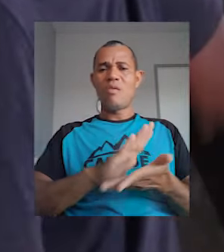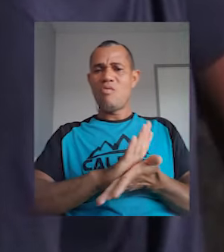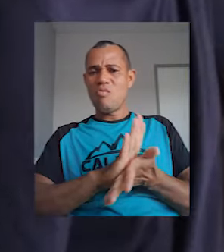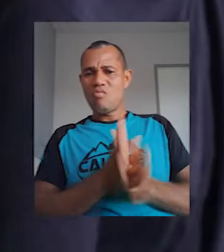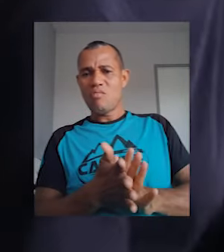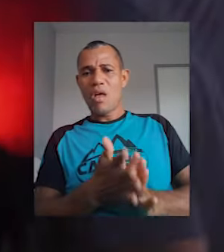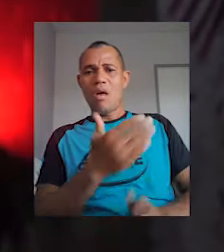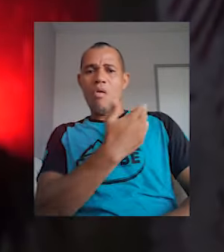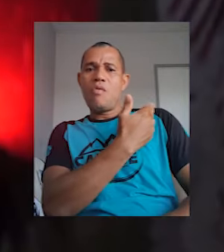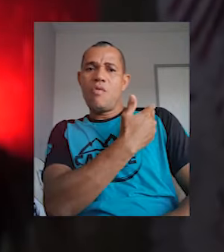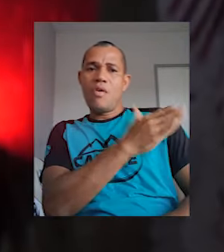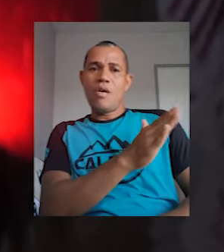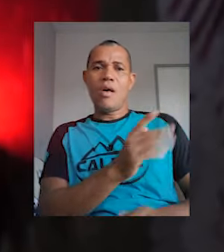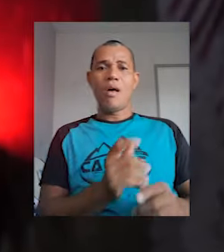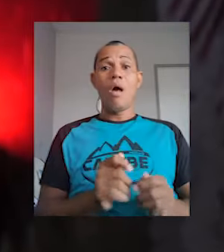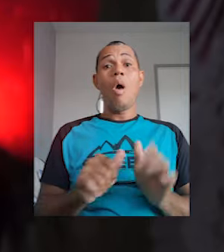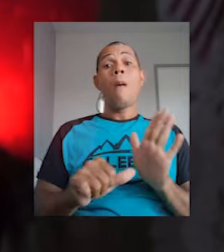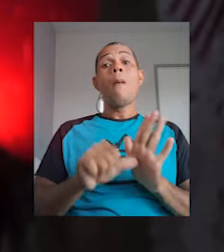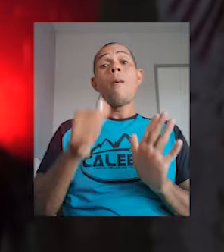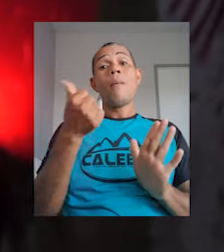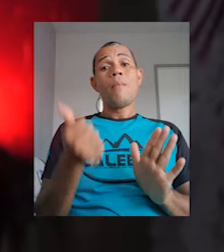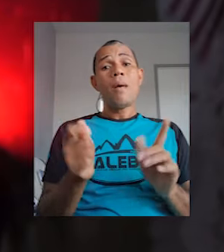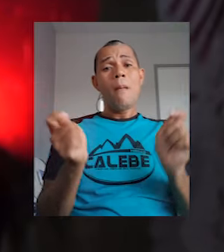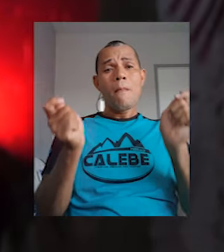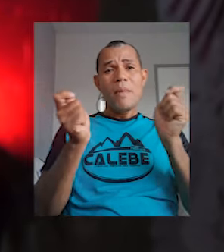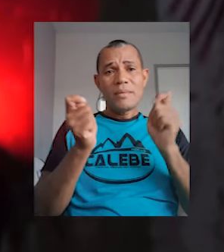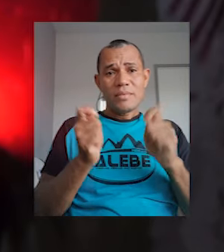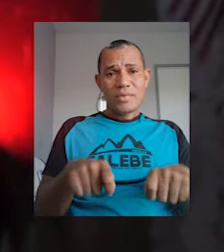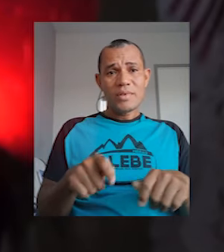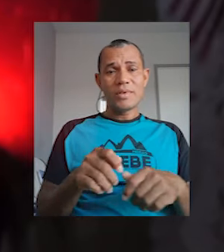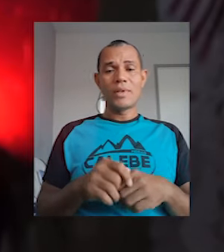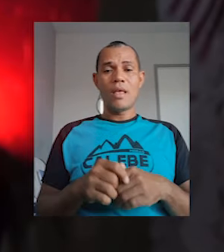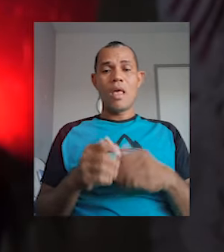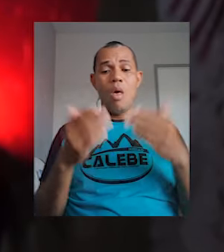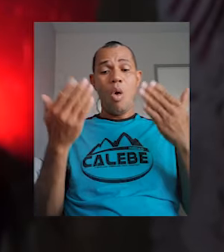o preconceito ou qualquer outro tipo de discriminação, primeiro a gente